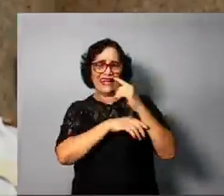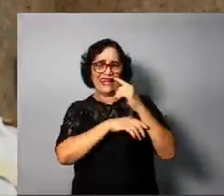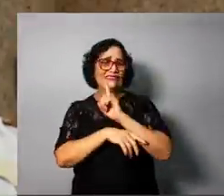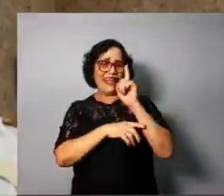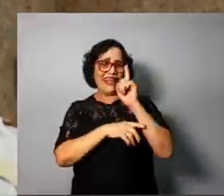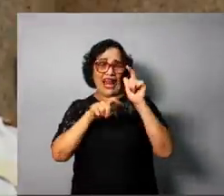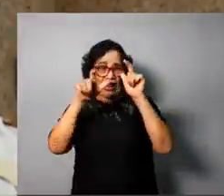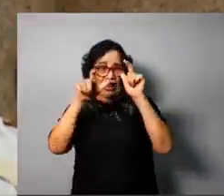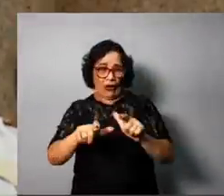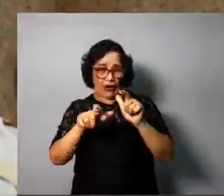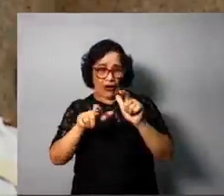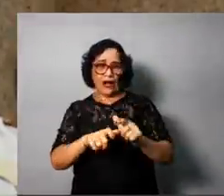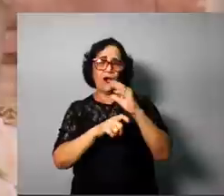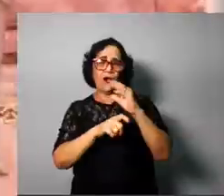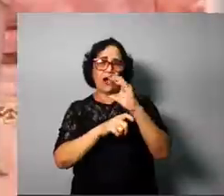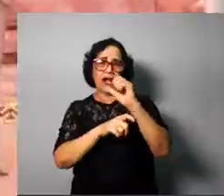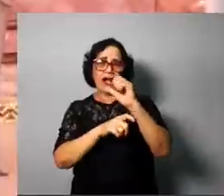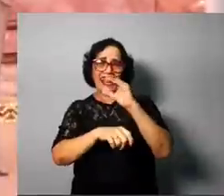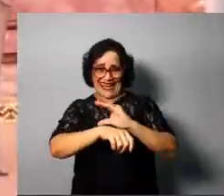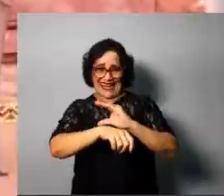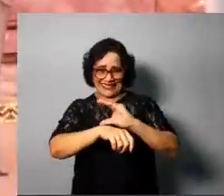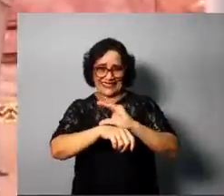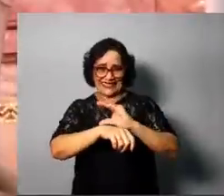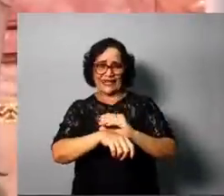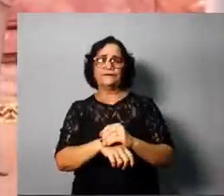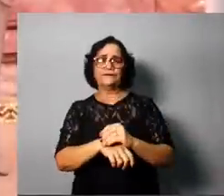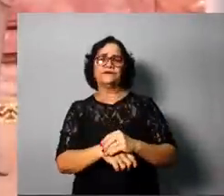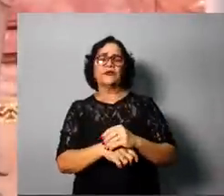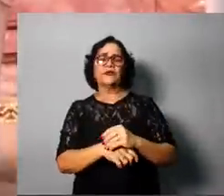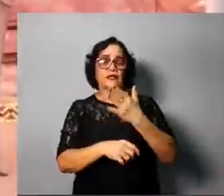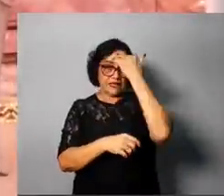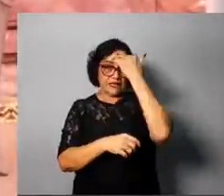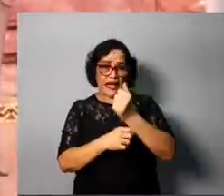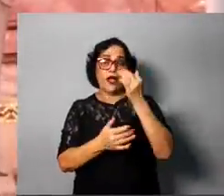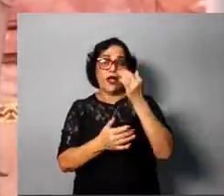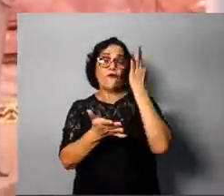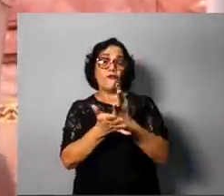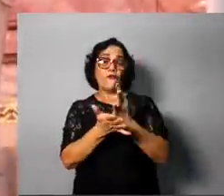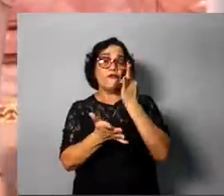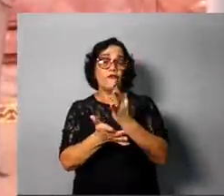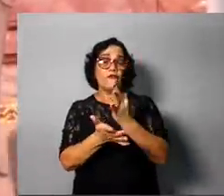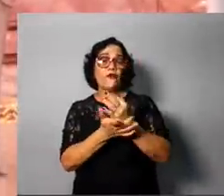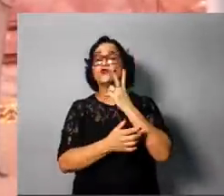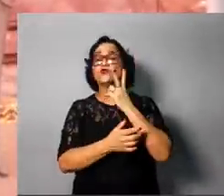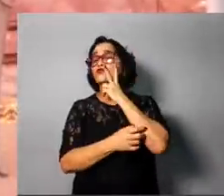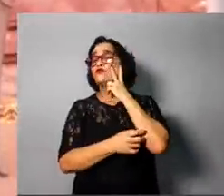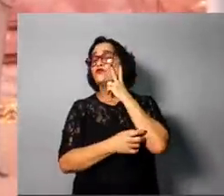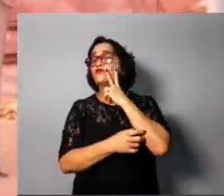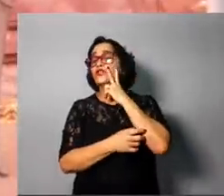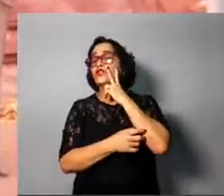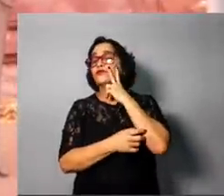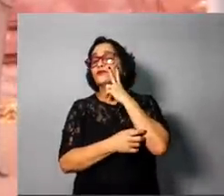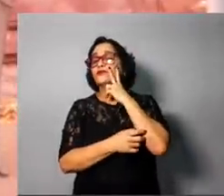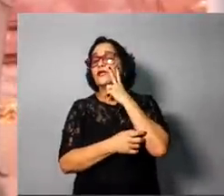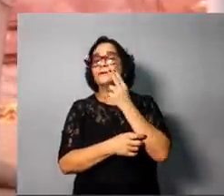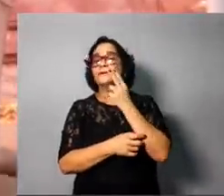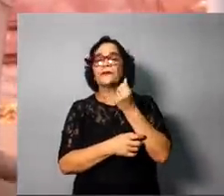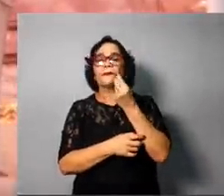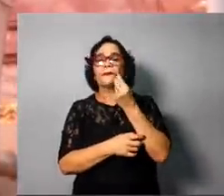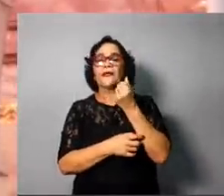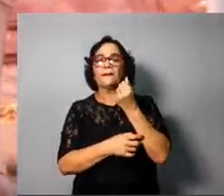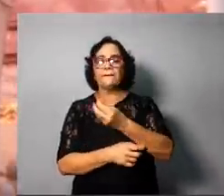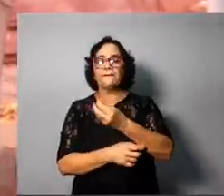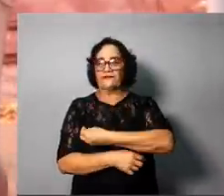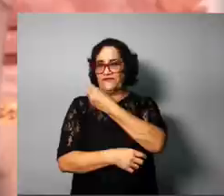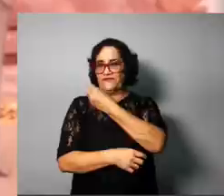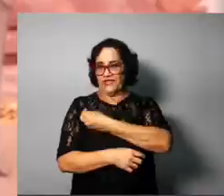sabemos, faltou o vinho. O vinho que dá gosto à vida. O vinho que é